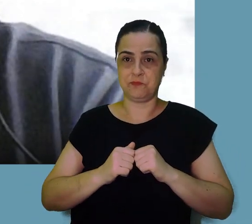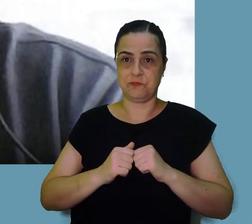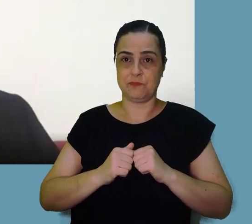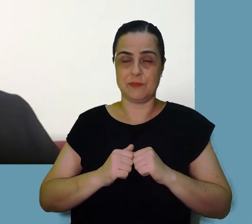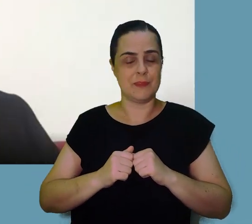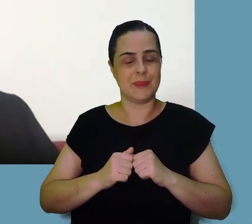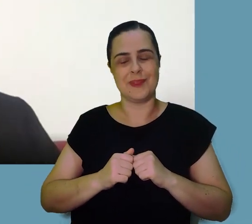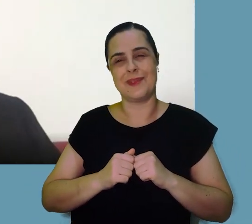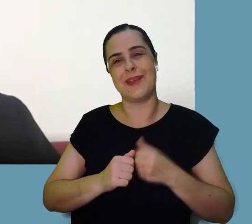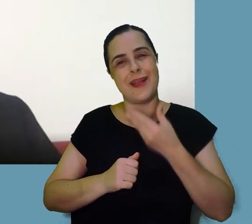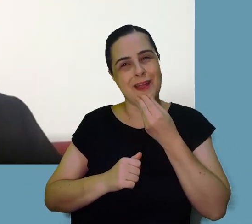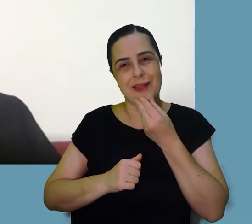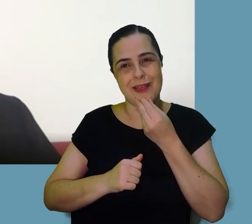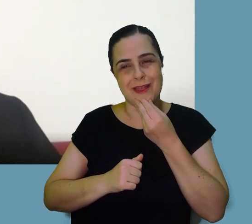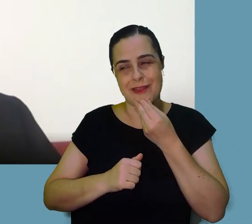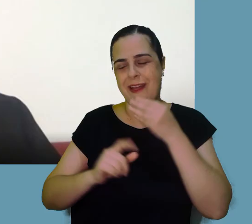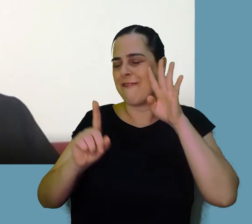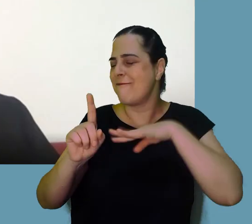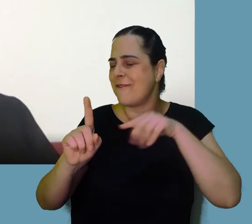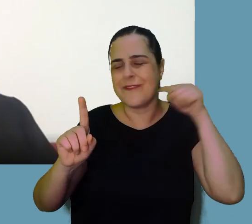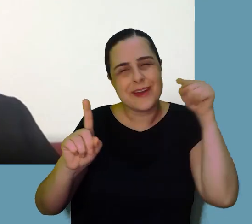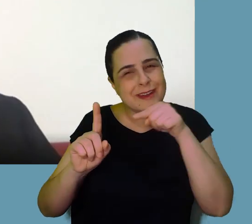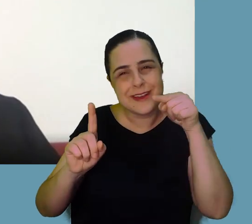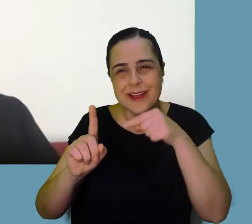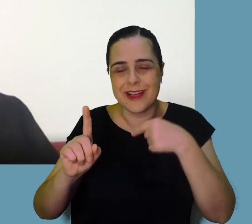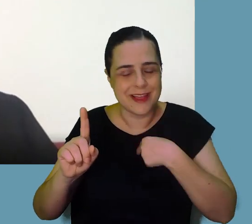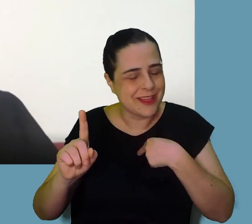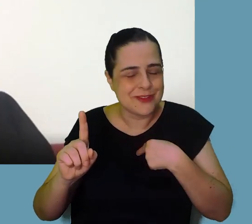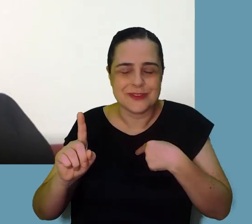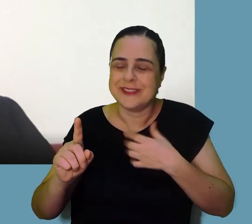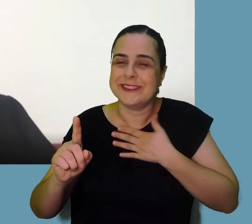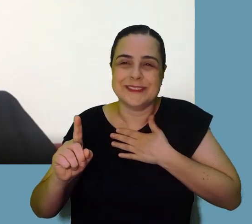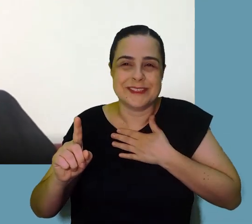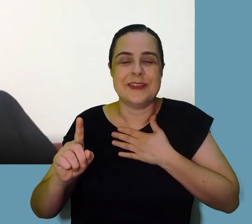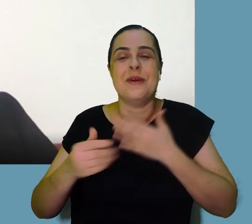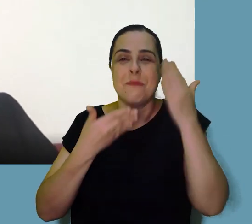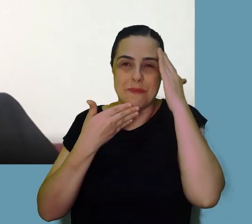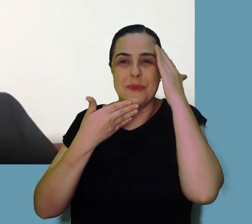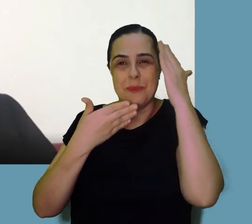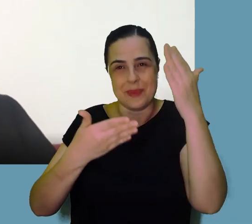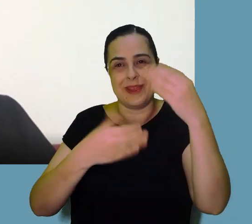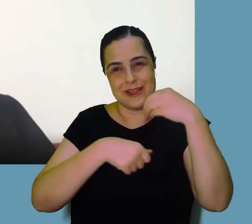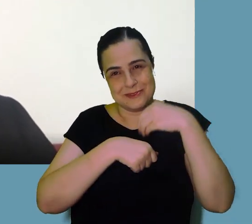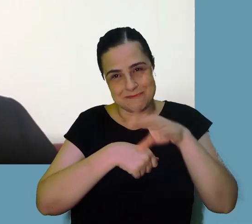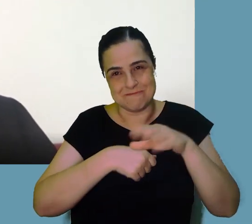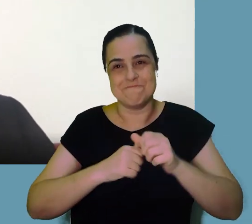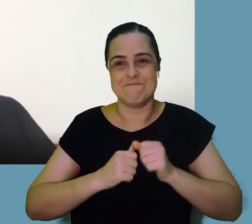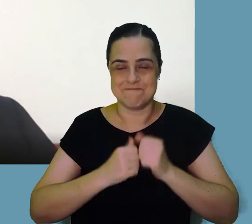Eu sou fã, gente. Não dou conta, não dou conta. Obrigada, Gibson.